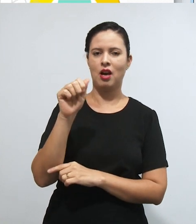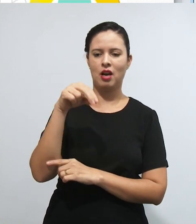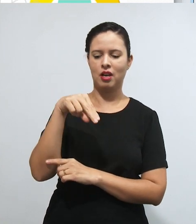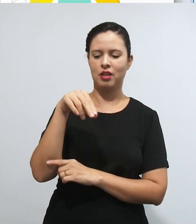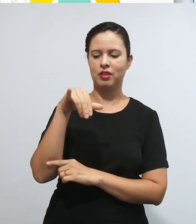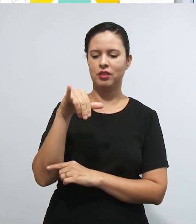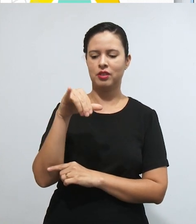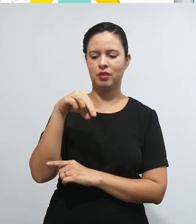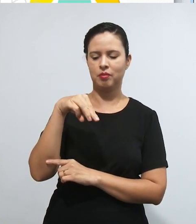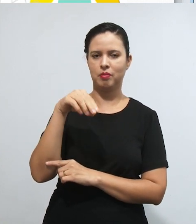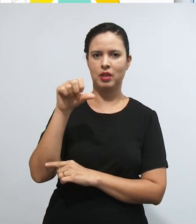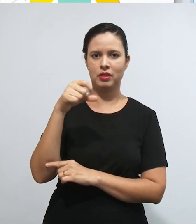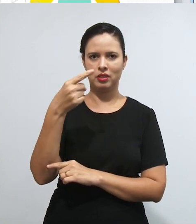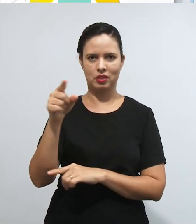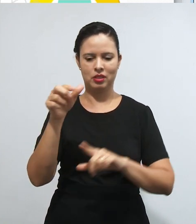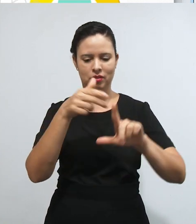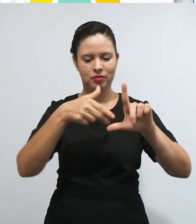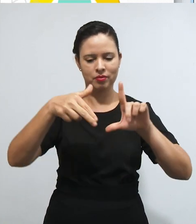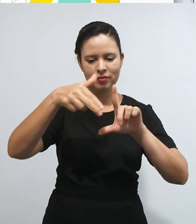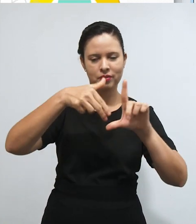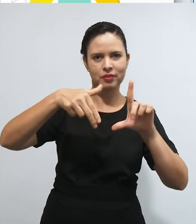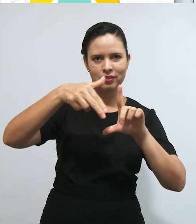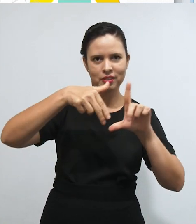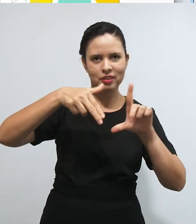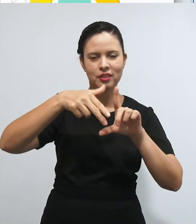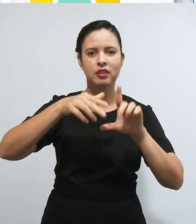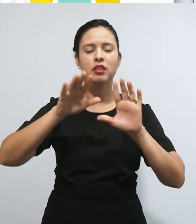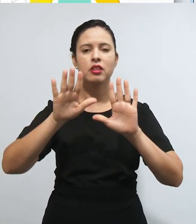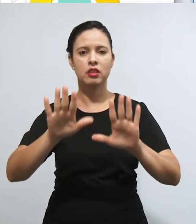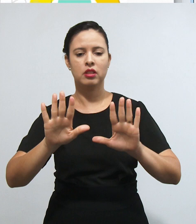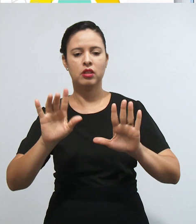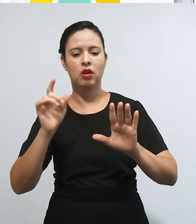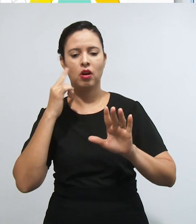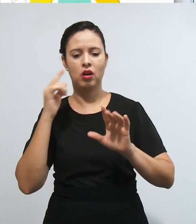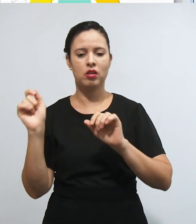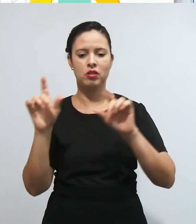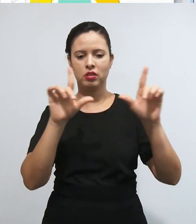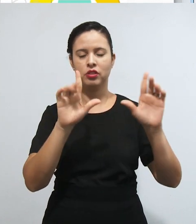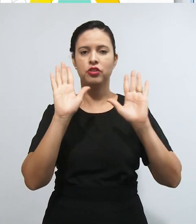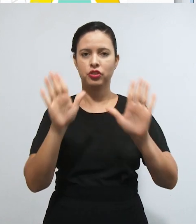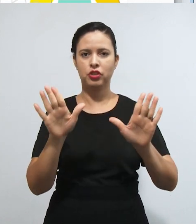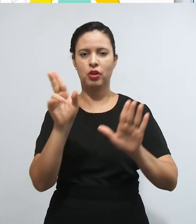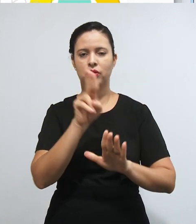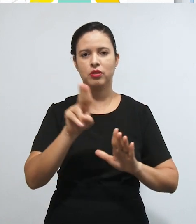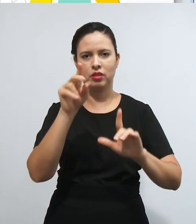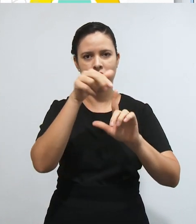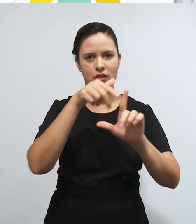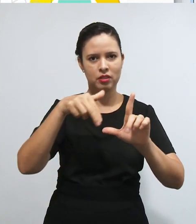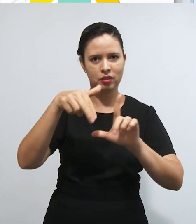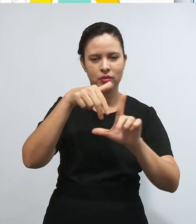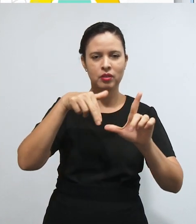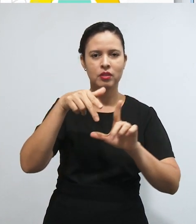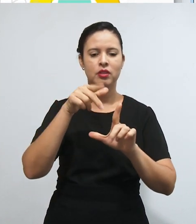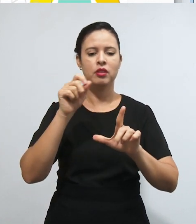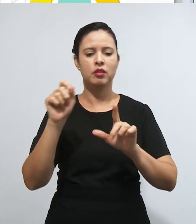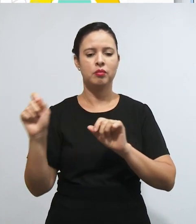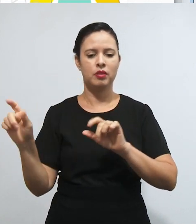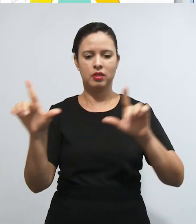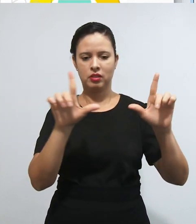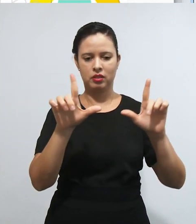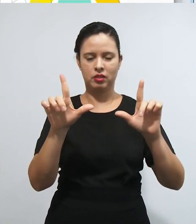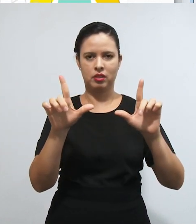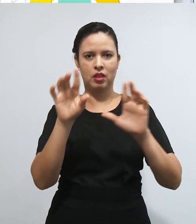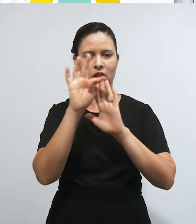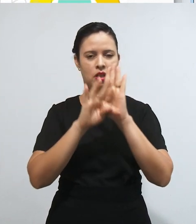quero que vocês tomem nota que nesse slide aqui eu já estou utilizando a animação. A animação para entrar essa caixinha de